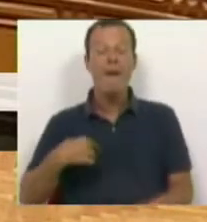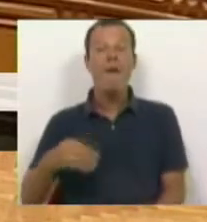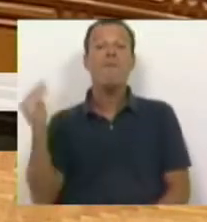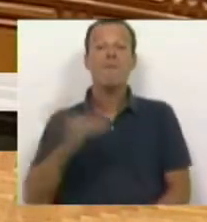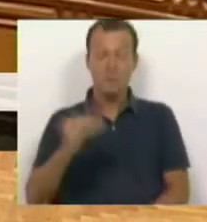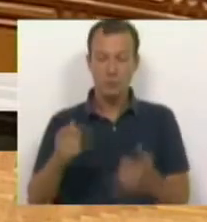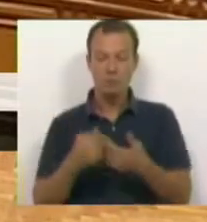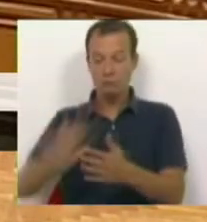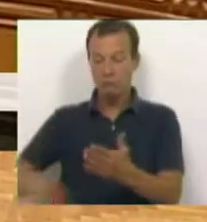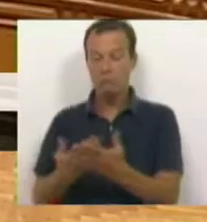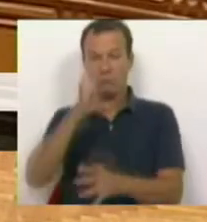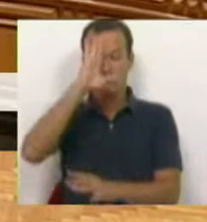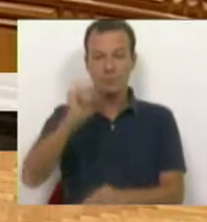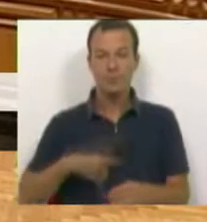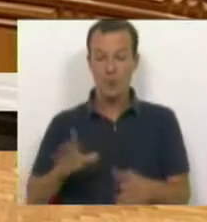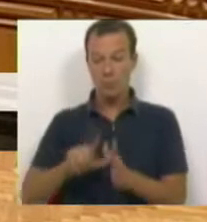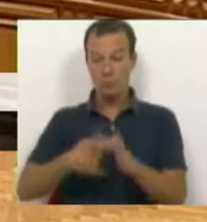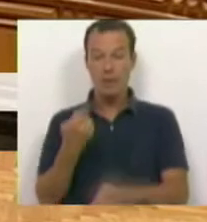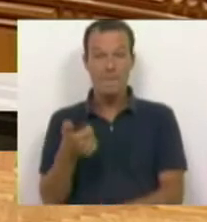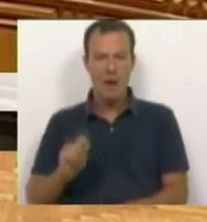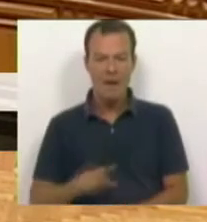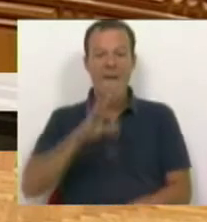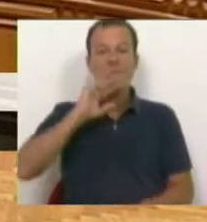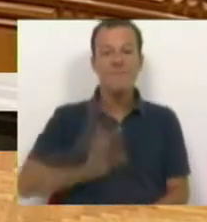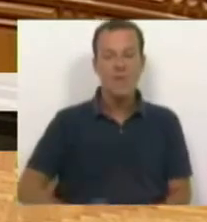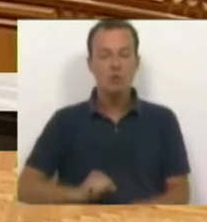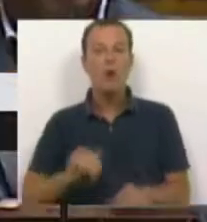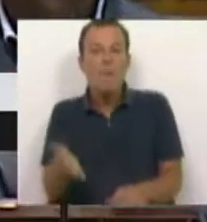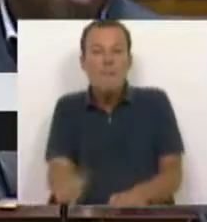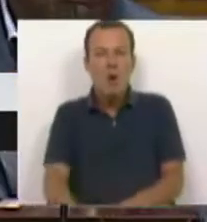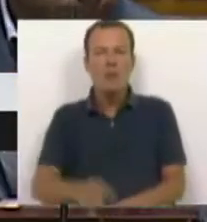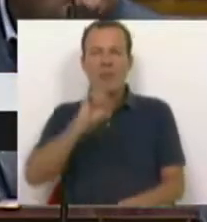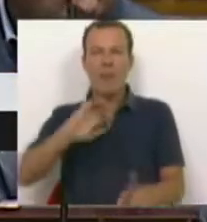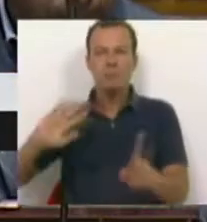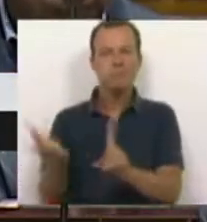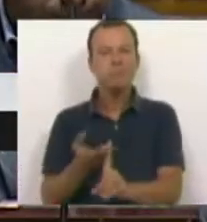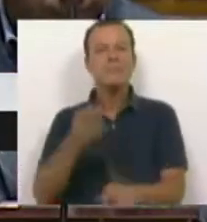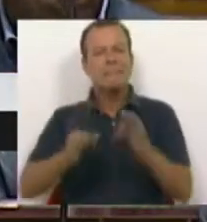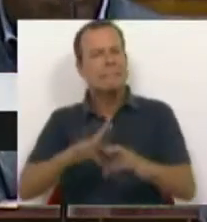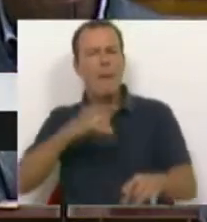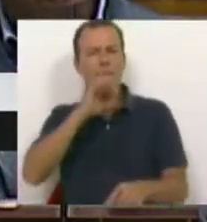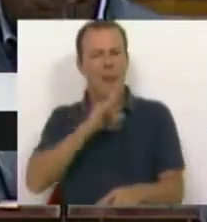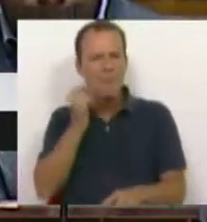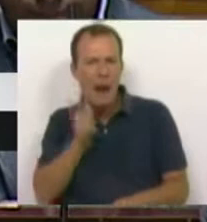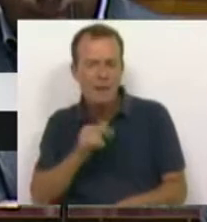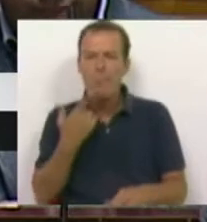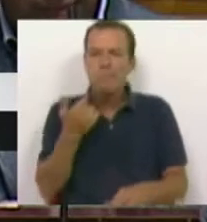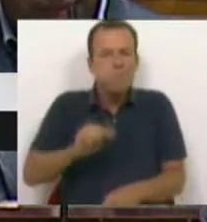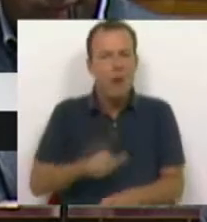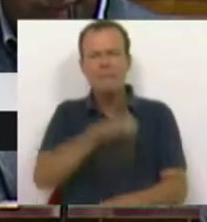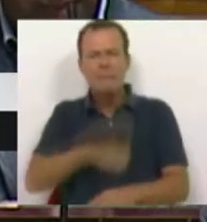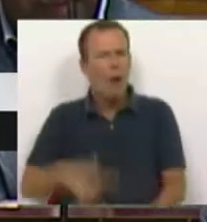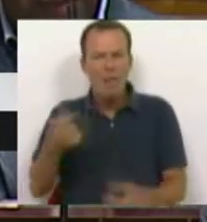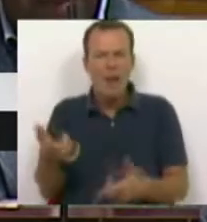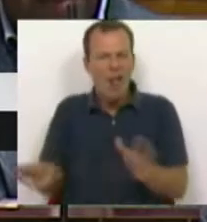que a proposta do Governo ou o projeto do Bloco preveja que os filhos menores possam processar os pais. Isso é um disparate que nem é permitido pela lei. O que estes projetos fazem muito